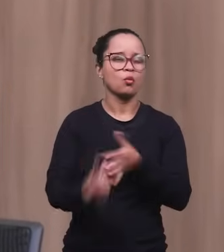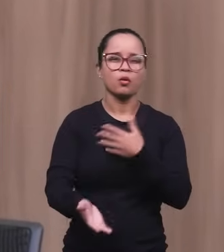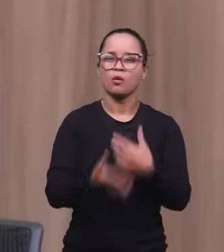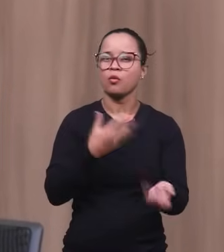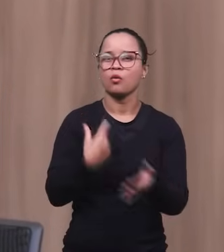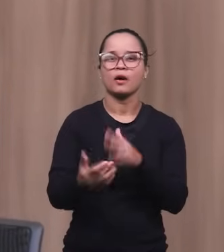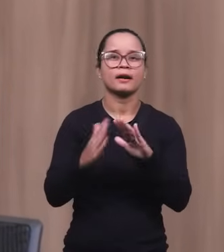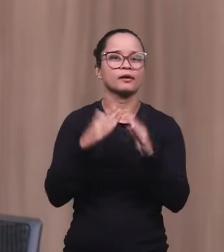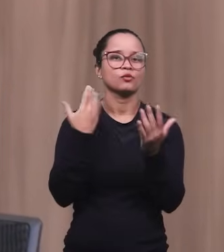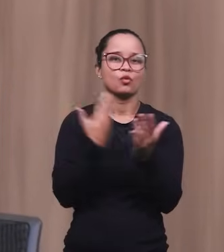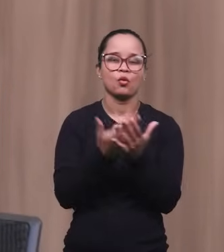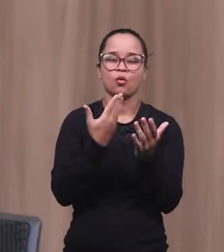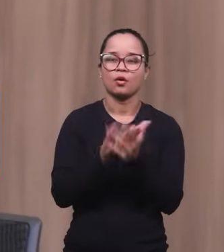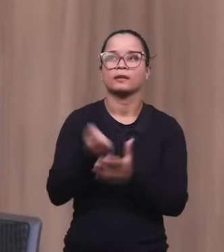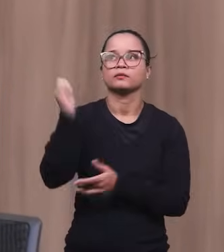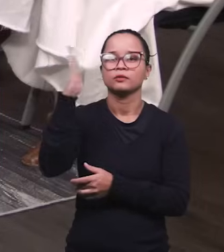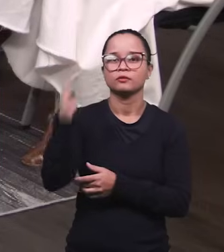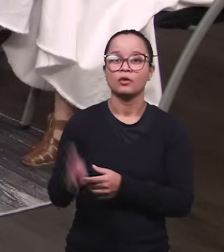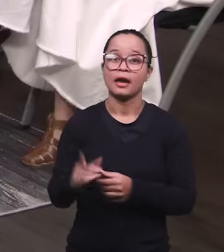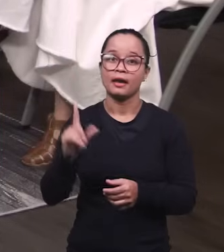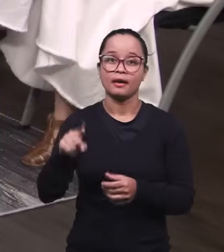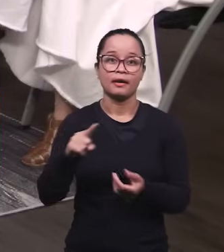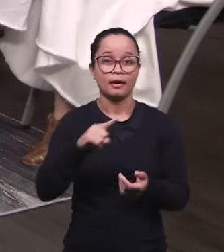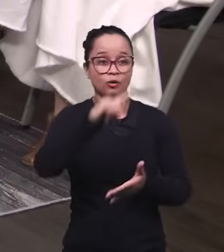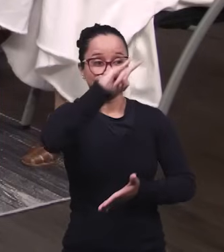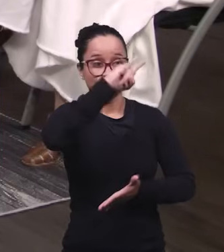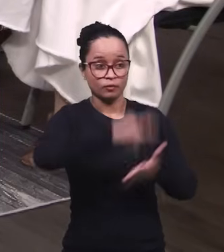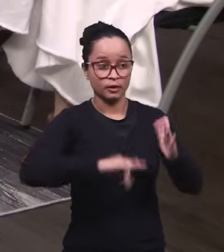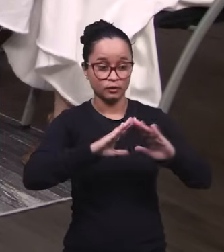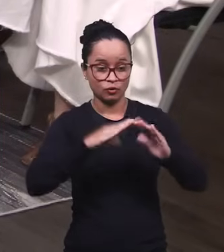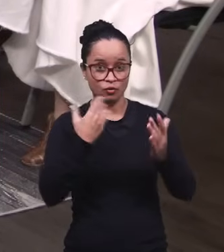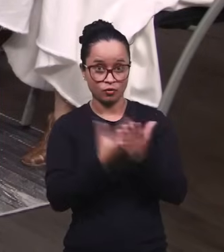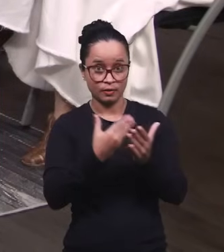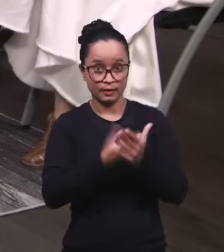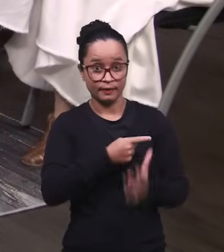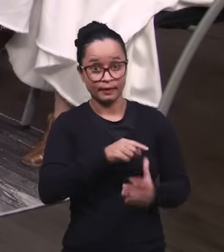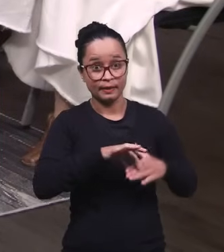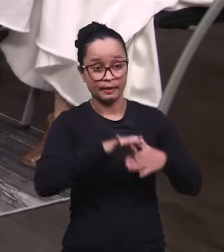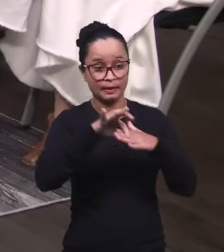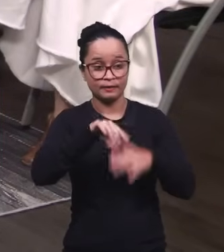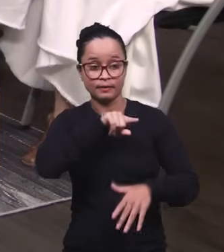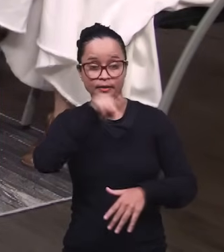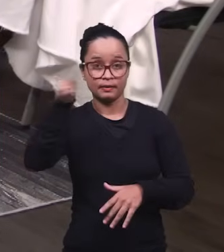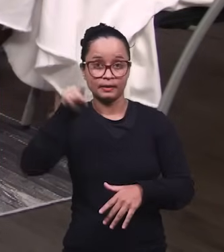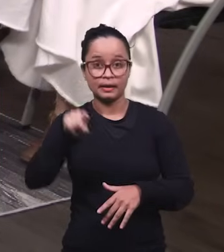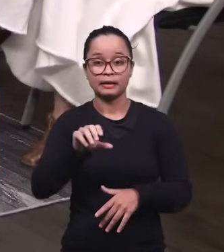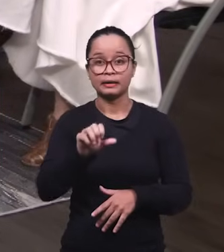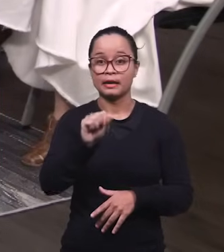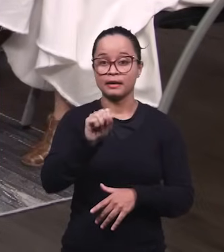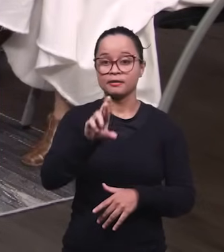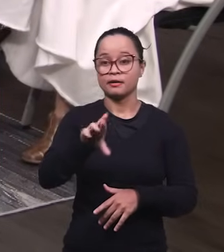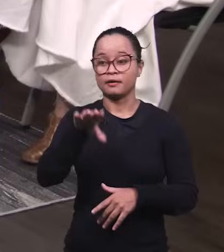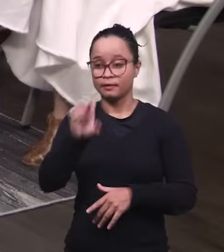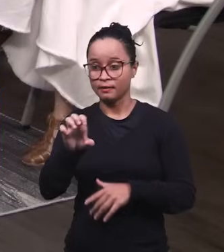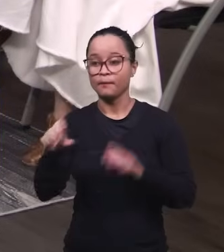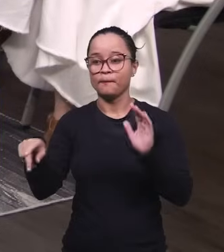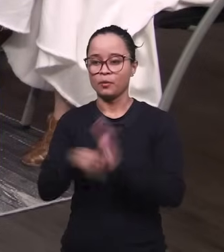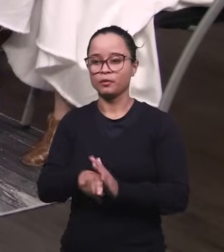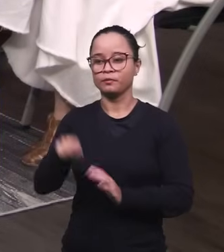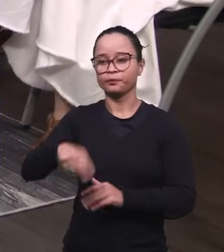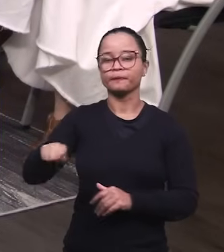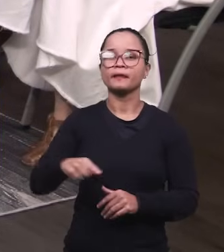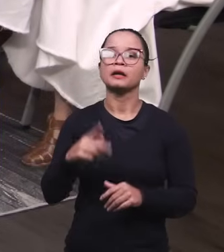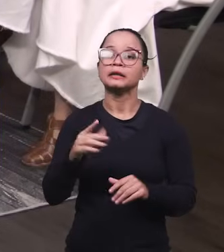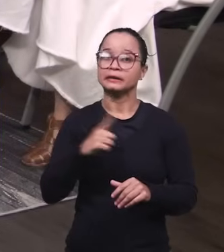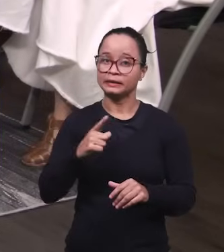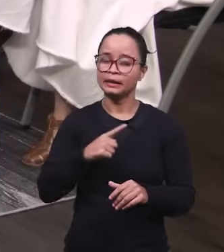refere. Uma documentação que a escola faz, leva à Secretaria de Educação com todos esses componentes curriculares. Então, tem a